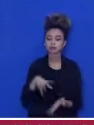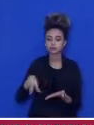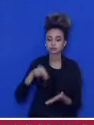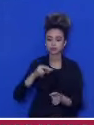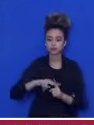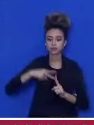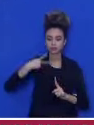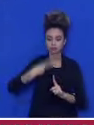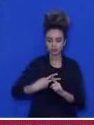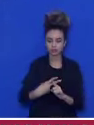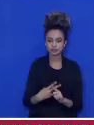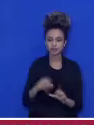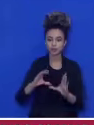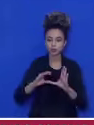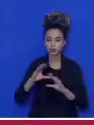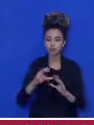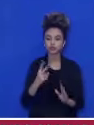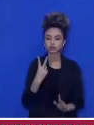Concurso